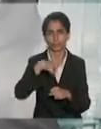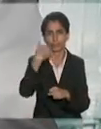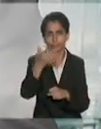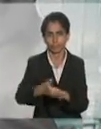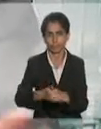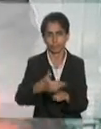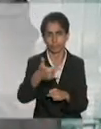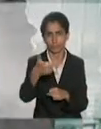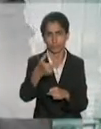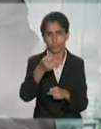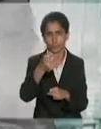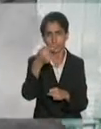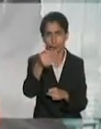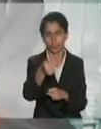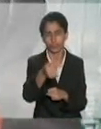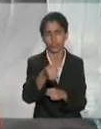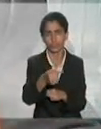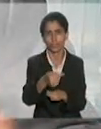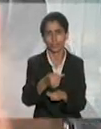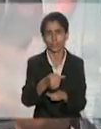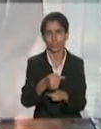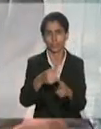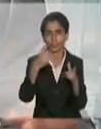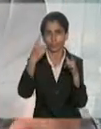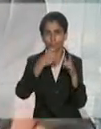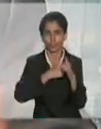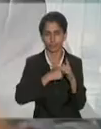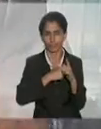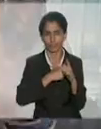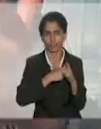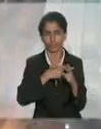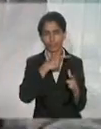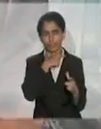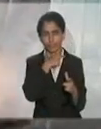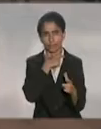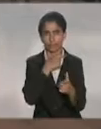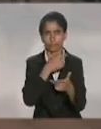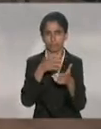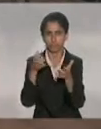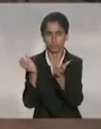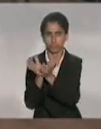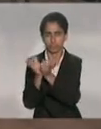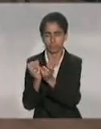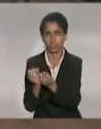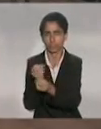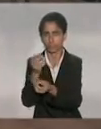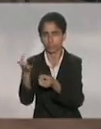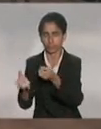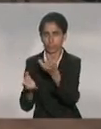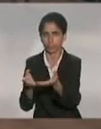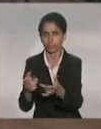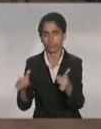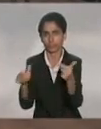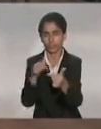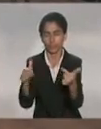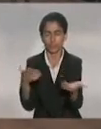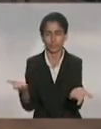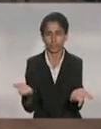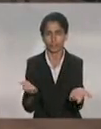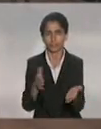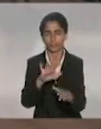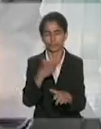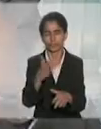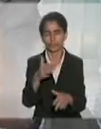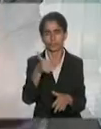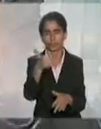2016 e para 2017, devendo a fornecedores, funcionários, etc., em torno